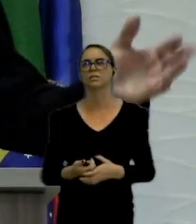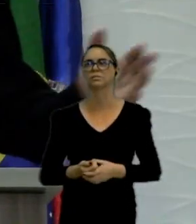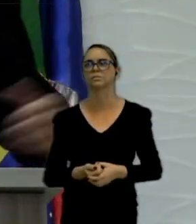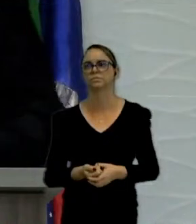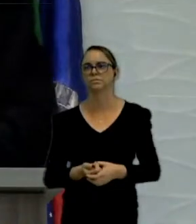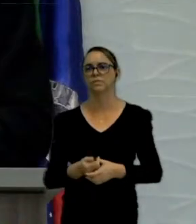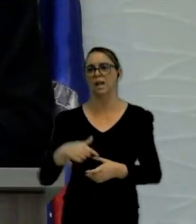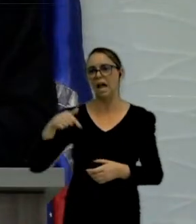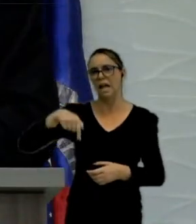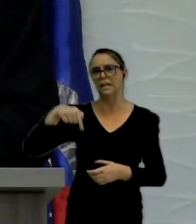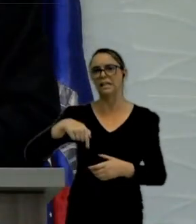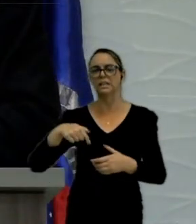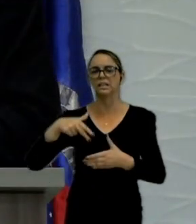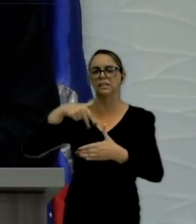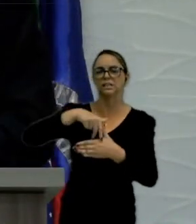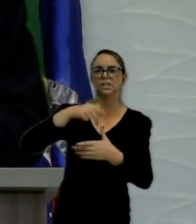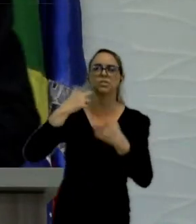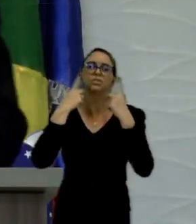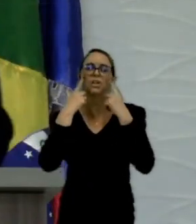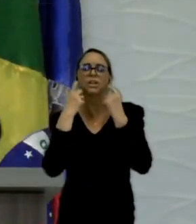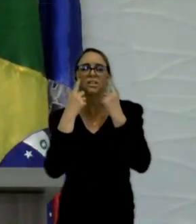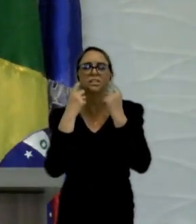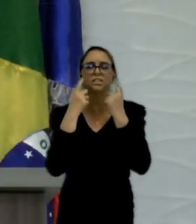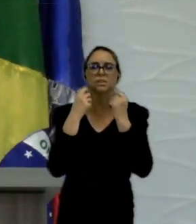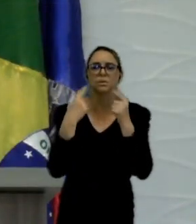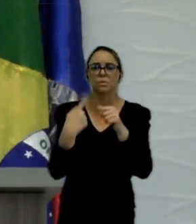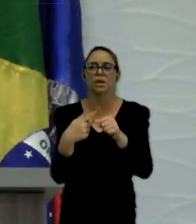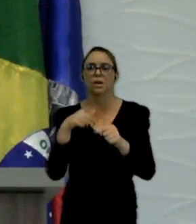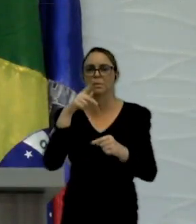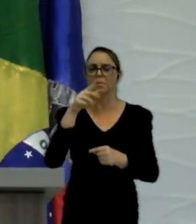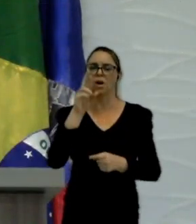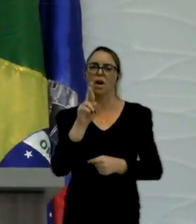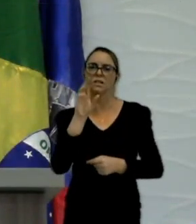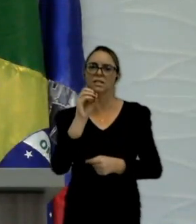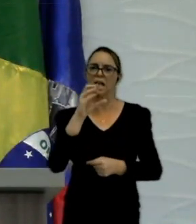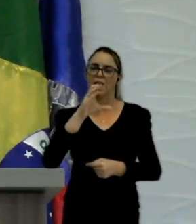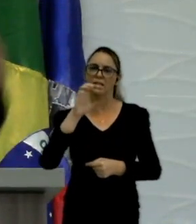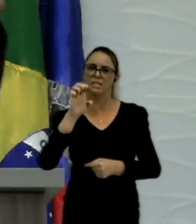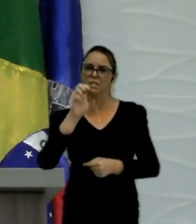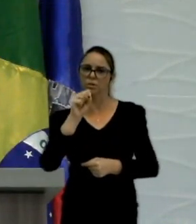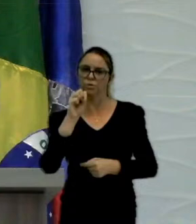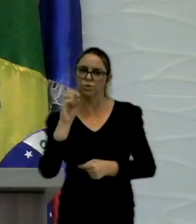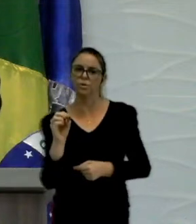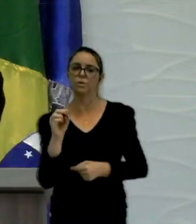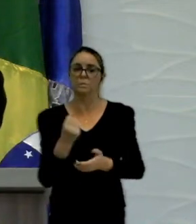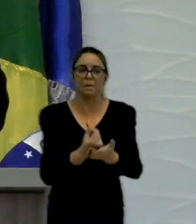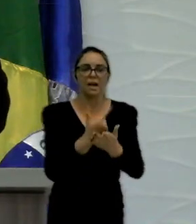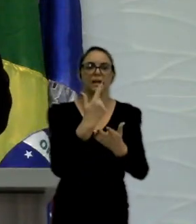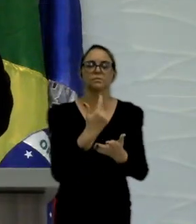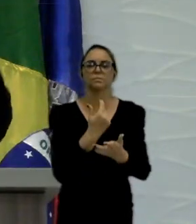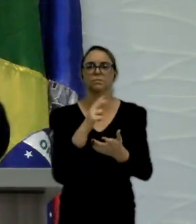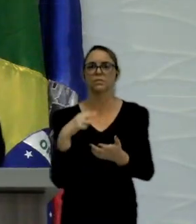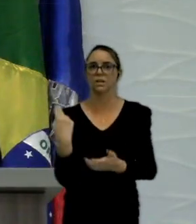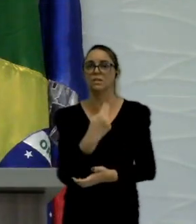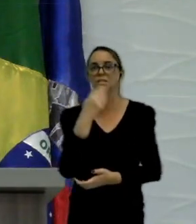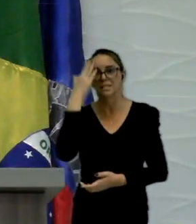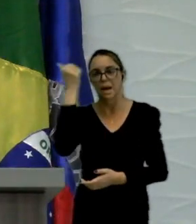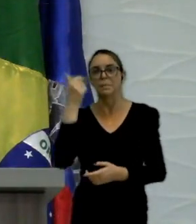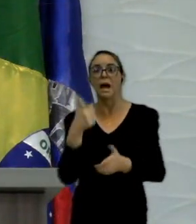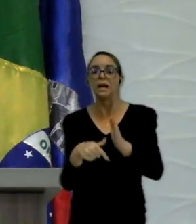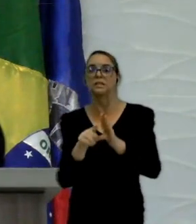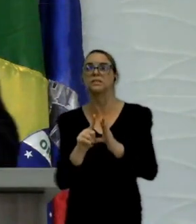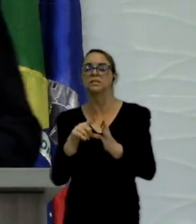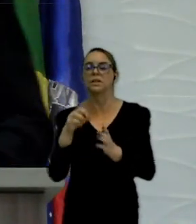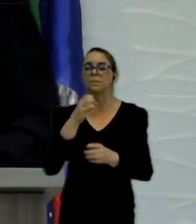aqui chorando porque está pagando o processo, a gente tem que saber o que diz aqui no microfone. Ó.